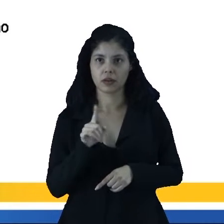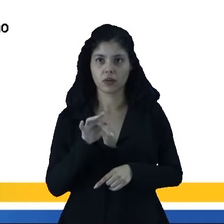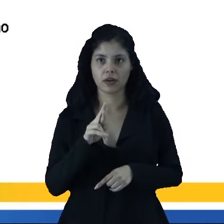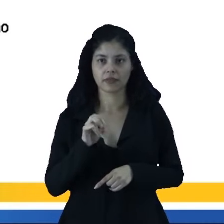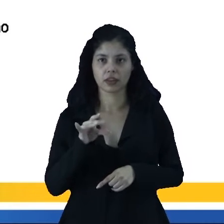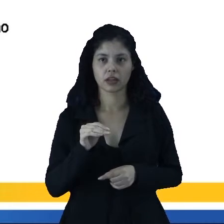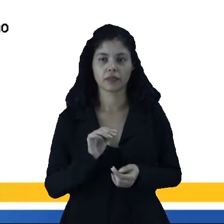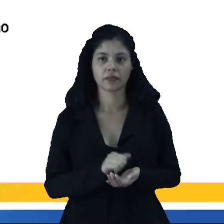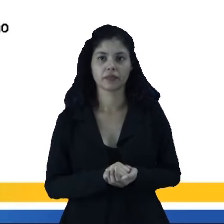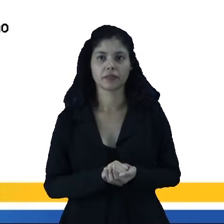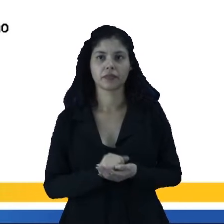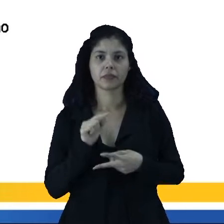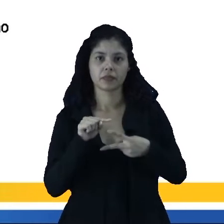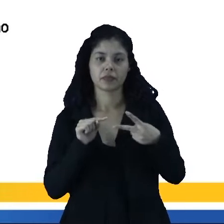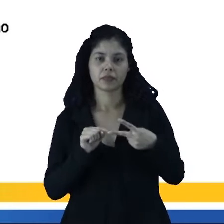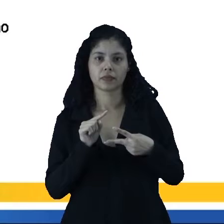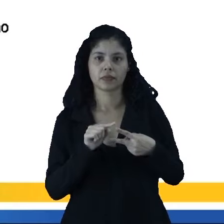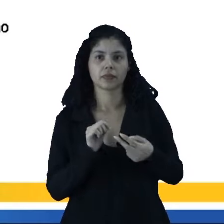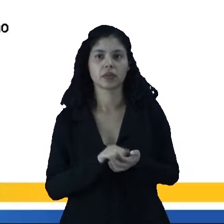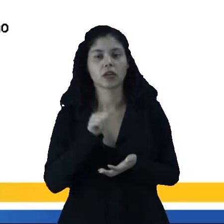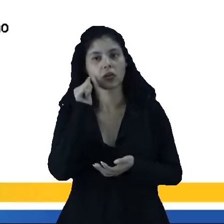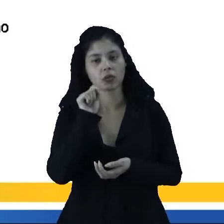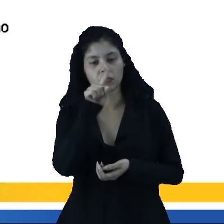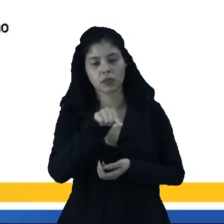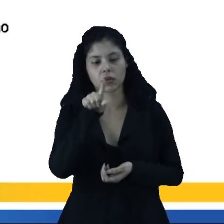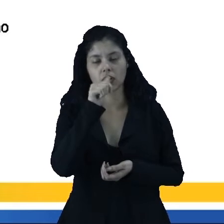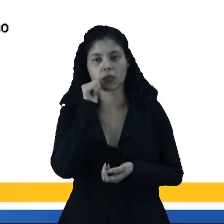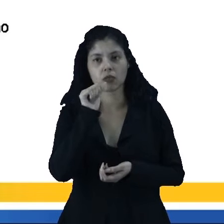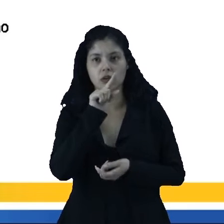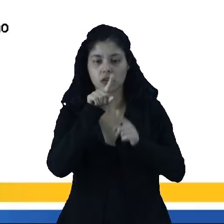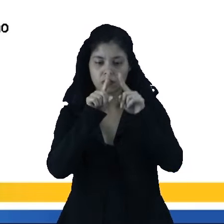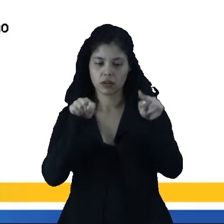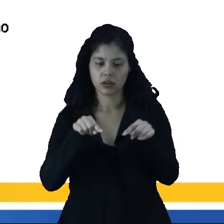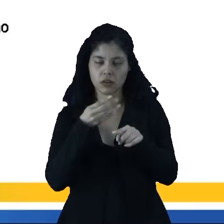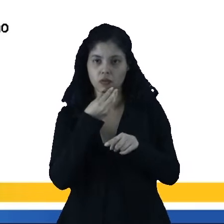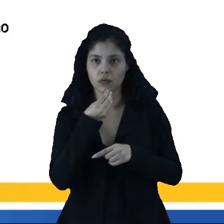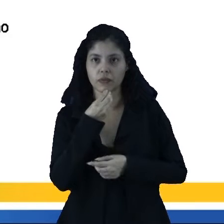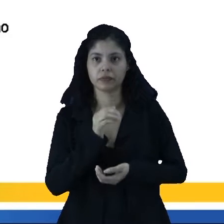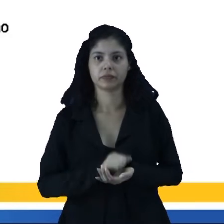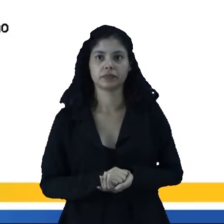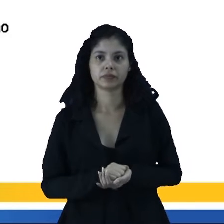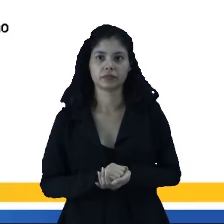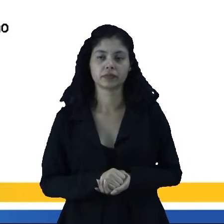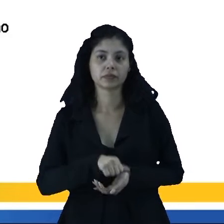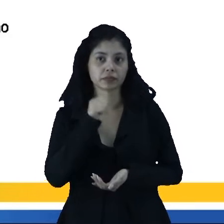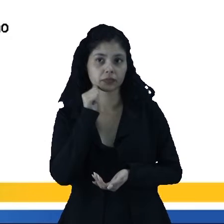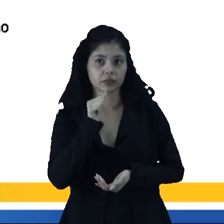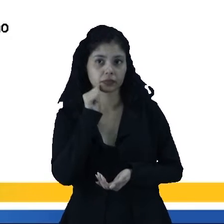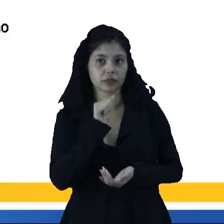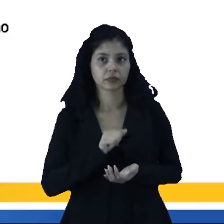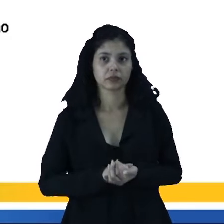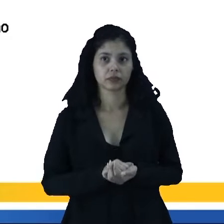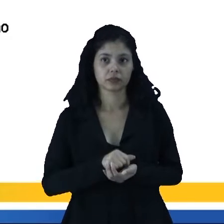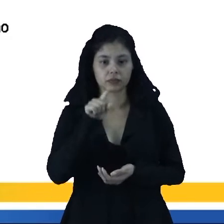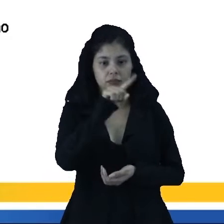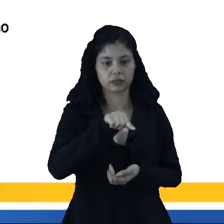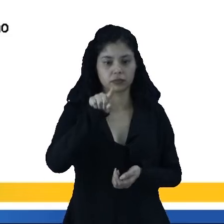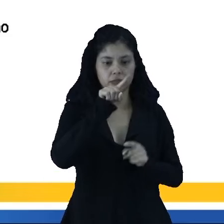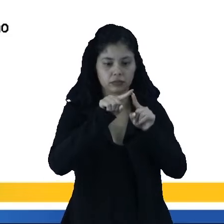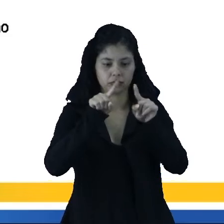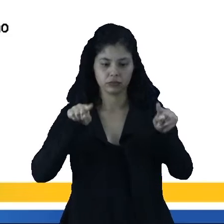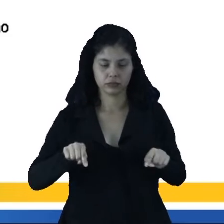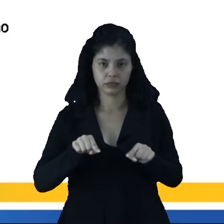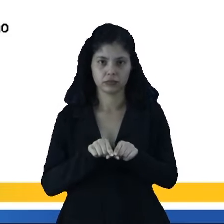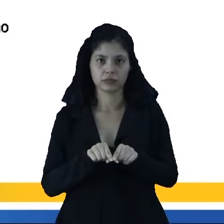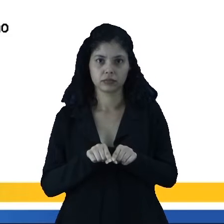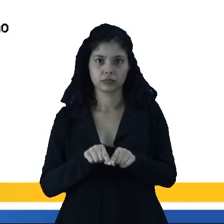Então, quadradinho e bolinha. Bolinha é mulher, quadradinho é homem, certo? A mulher afetada e homem afetado